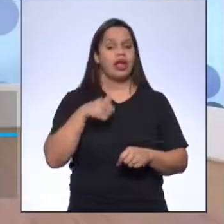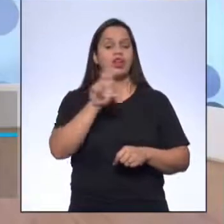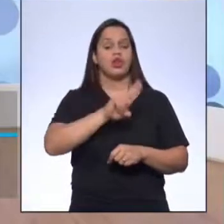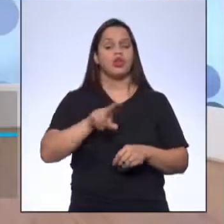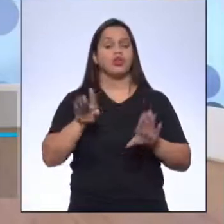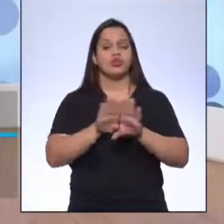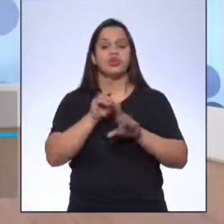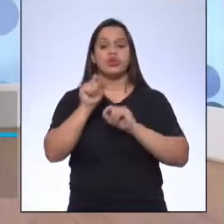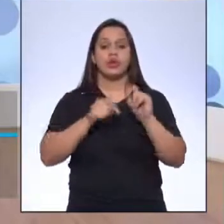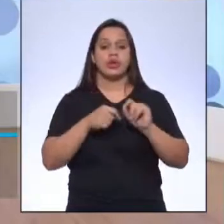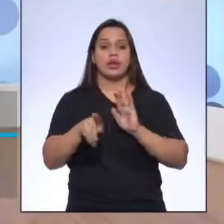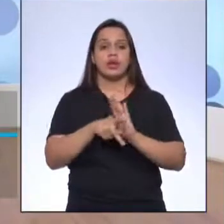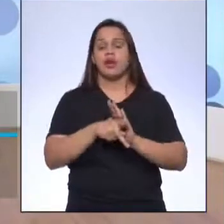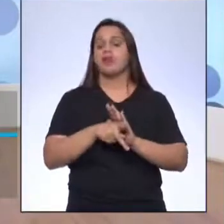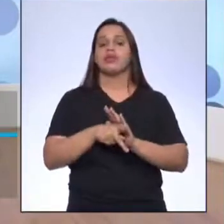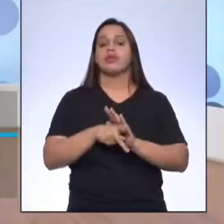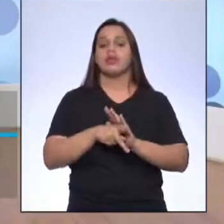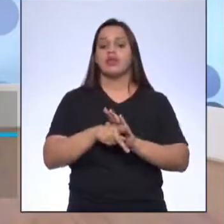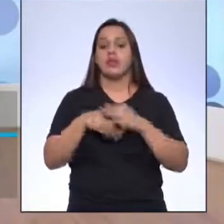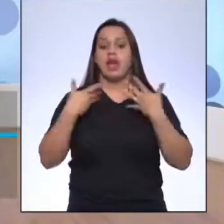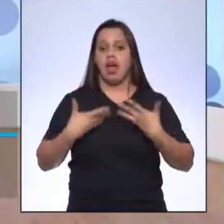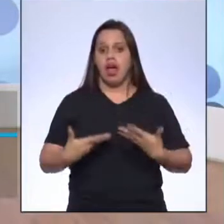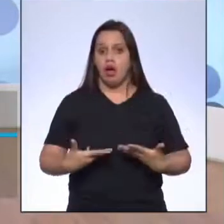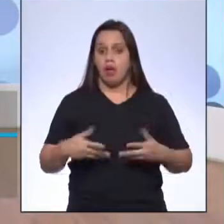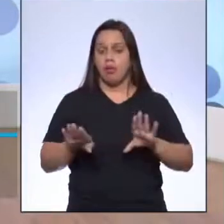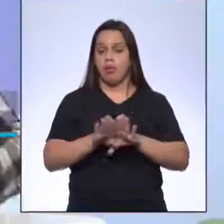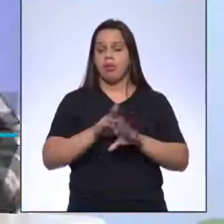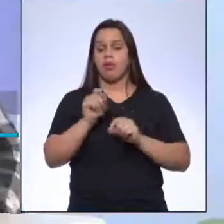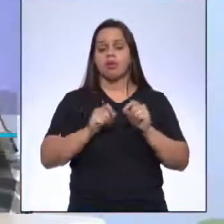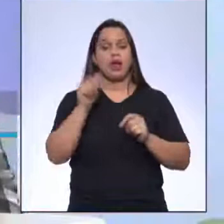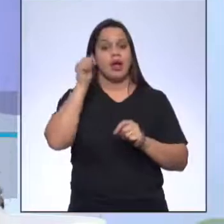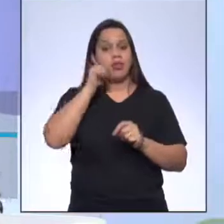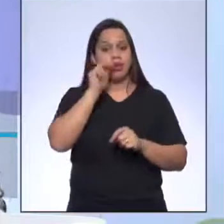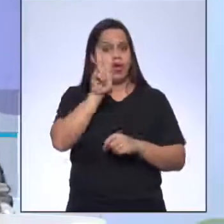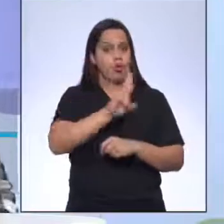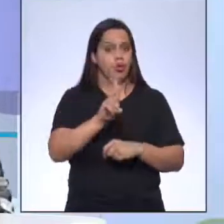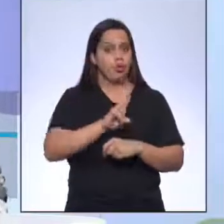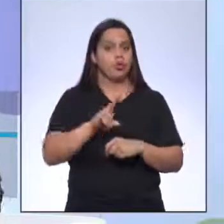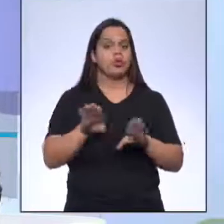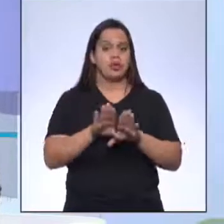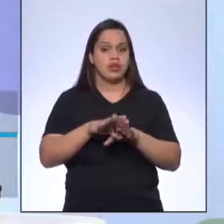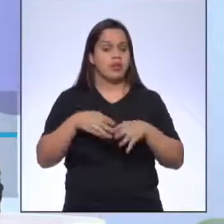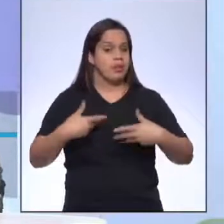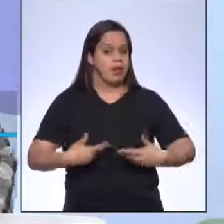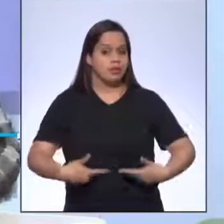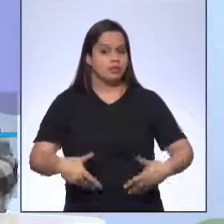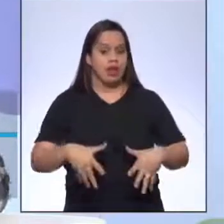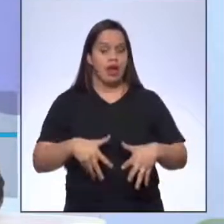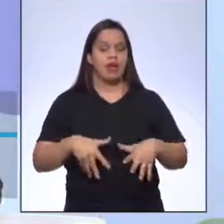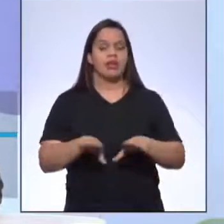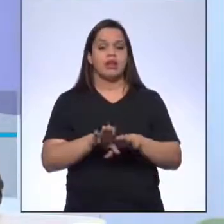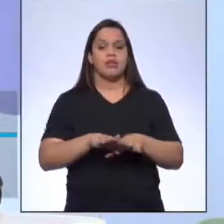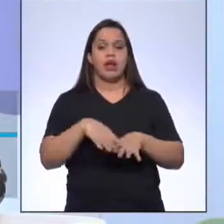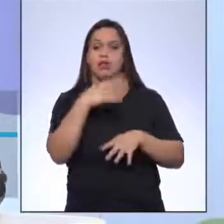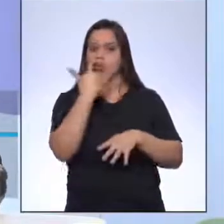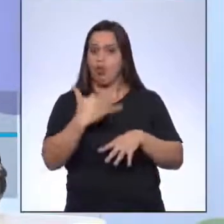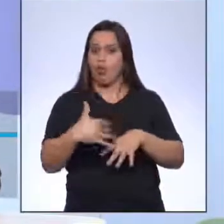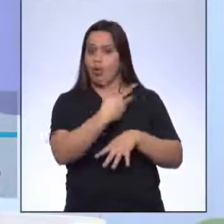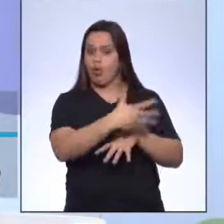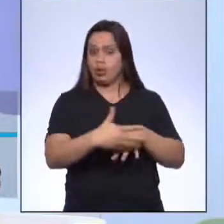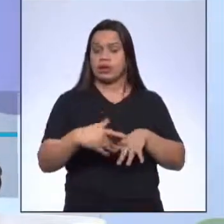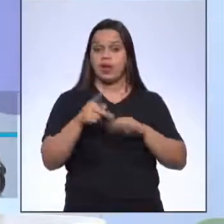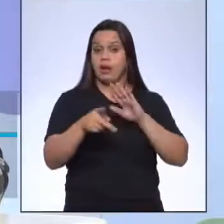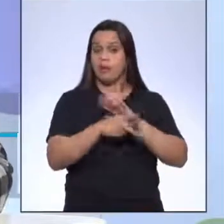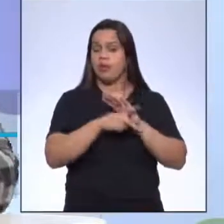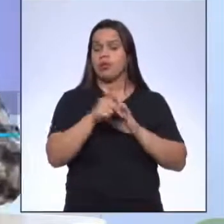né, as vestimentas típicas, características deles, as mulheres usam grandes saias de chita colorida, que isso é uma tradição vinda de